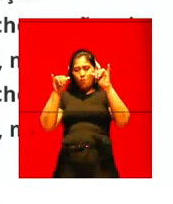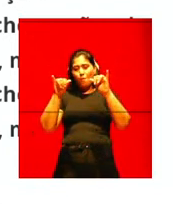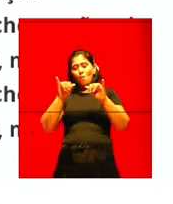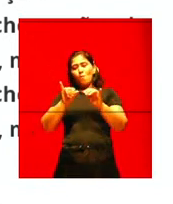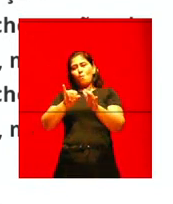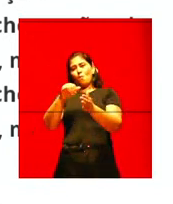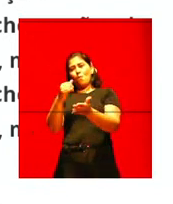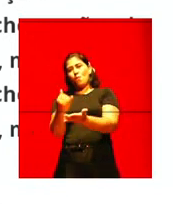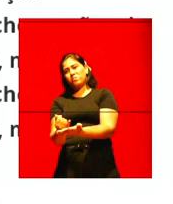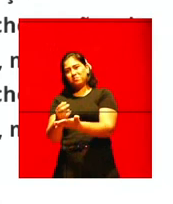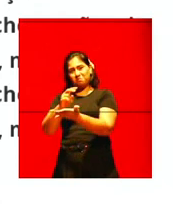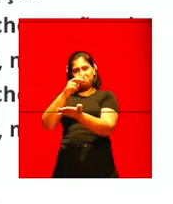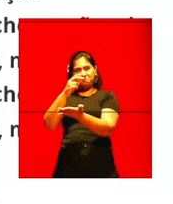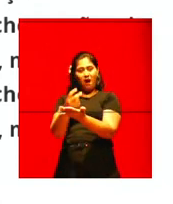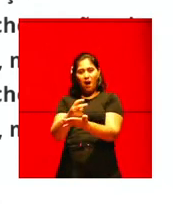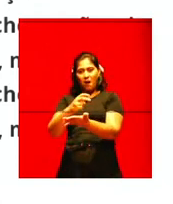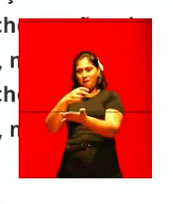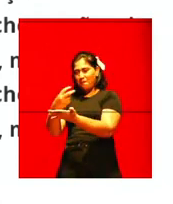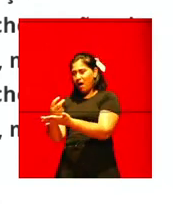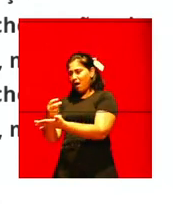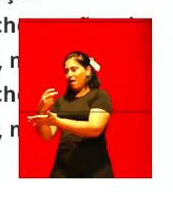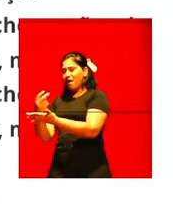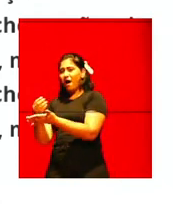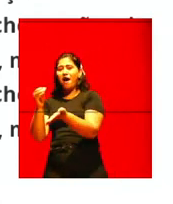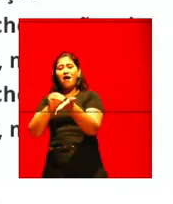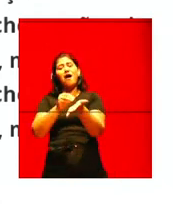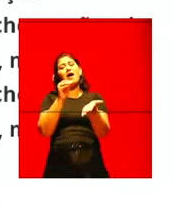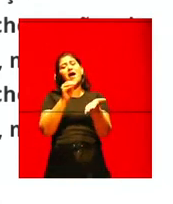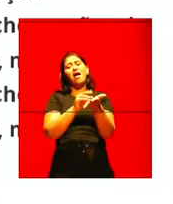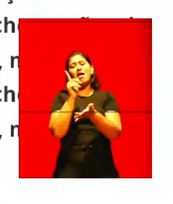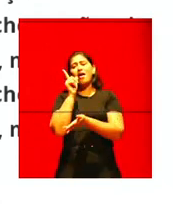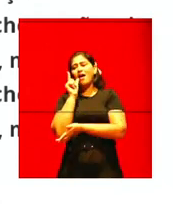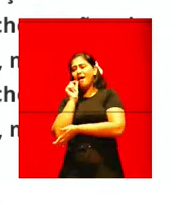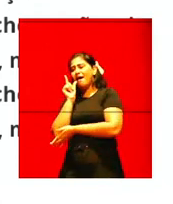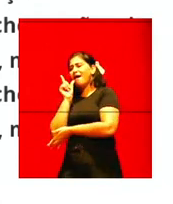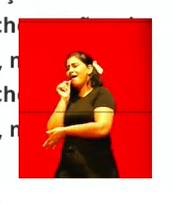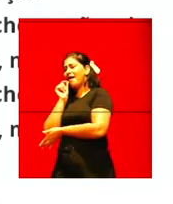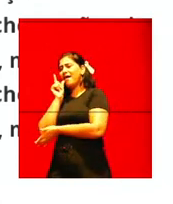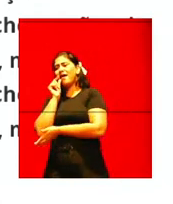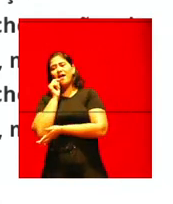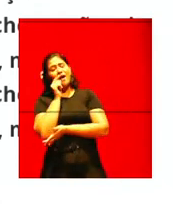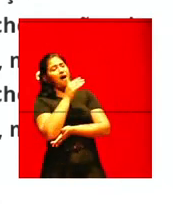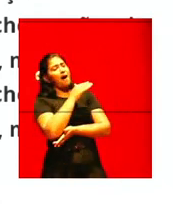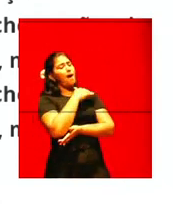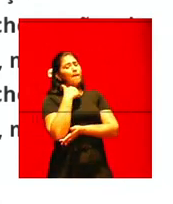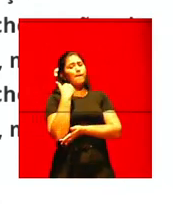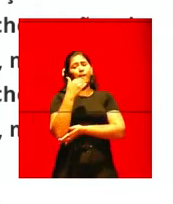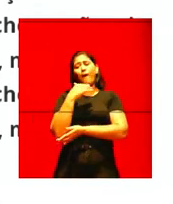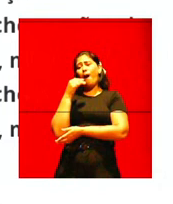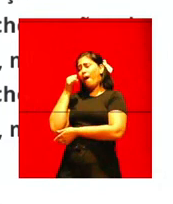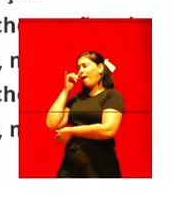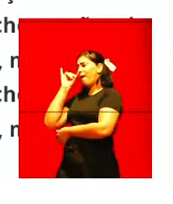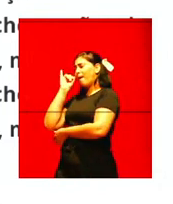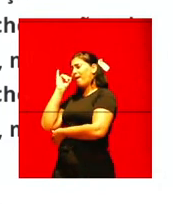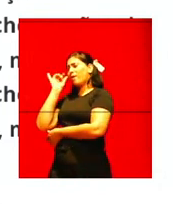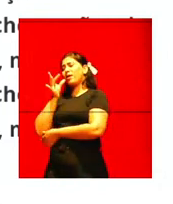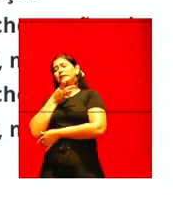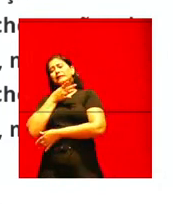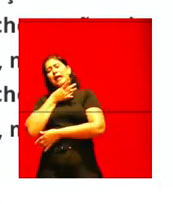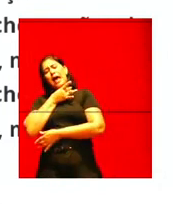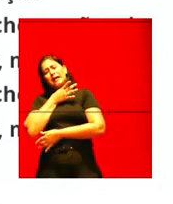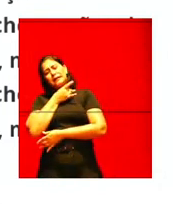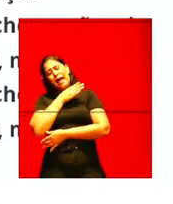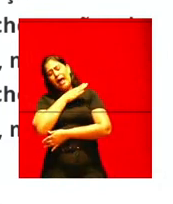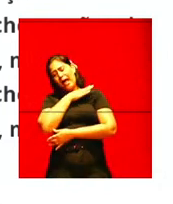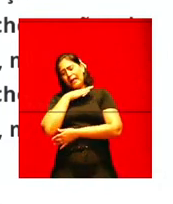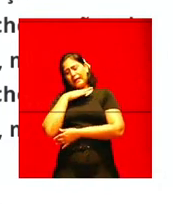meu alazão. Por falta d'água, perdi meu gado, morreu de sede